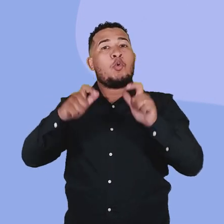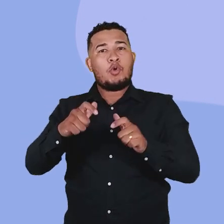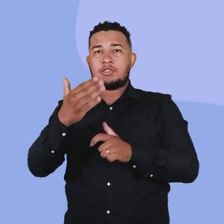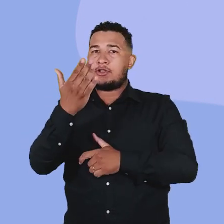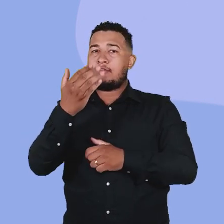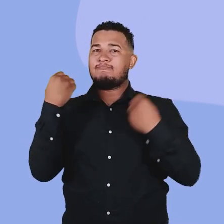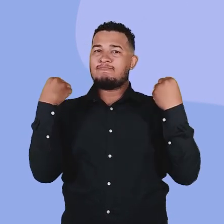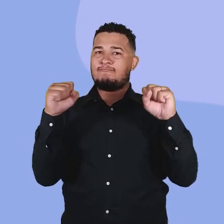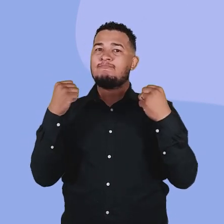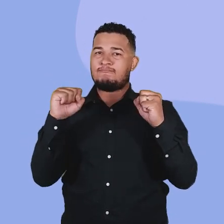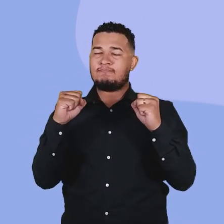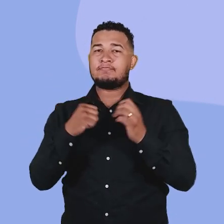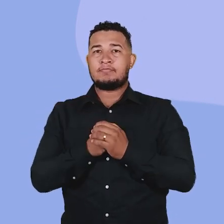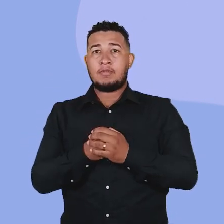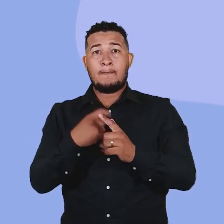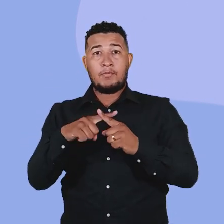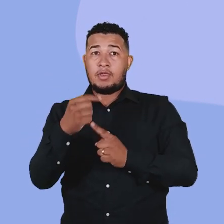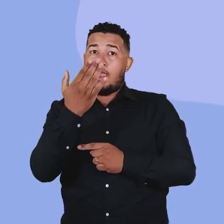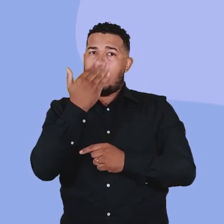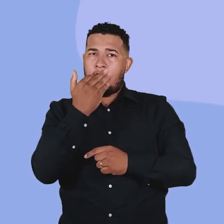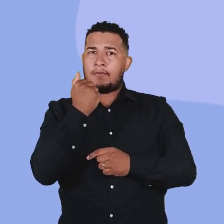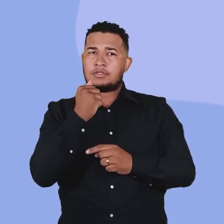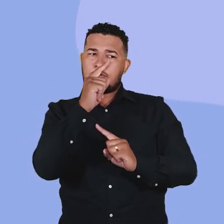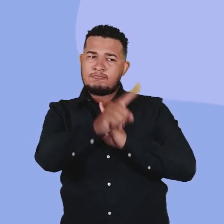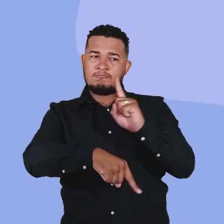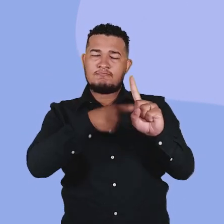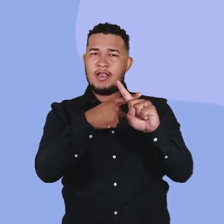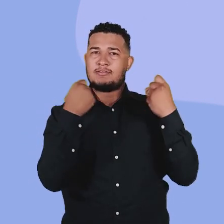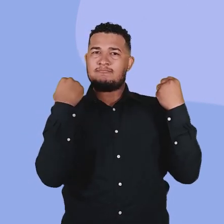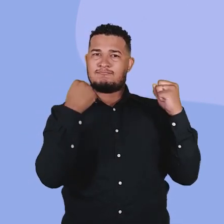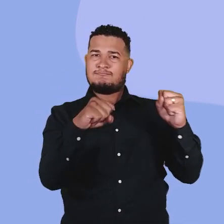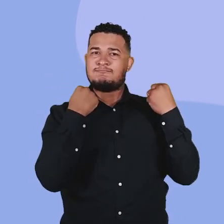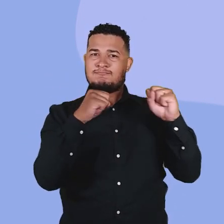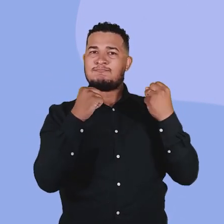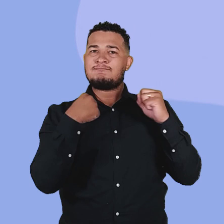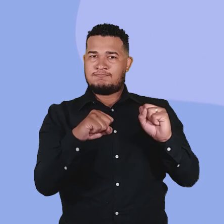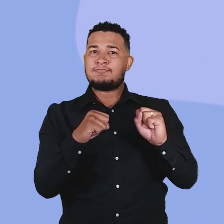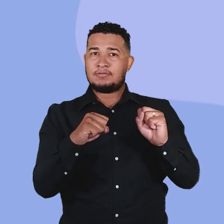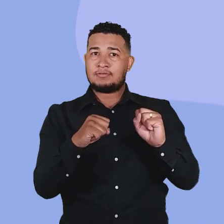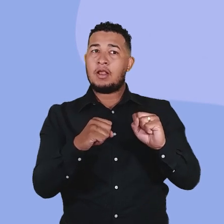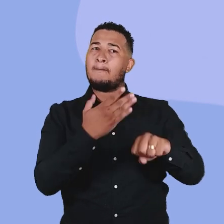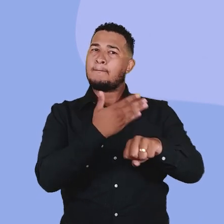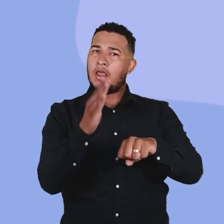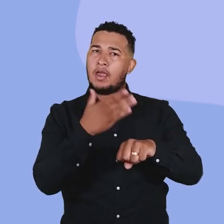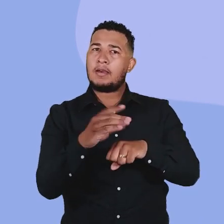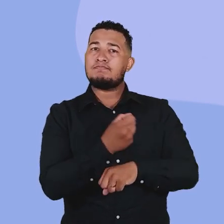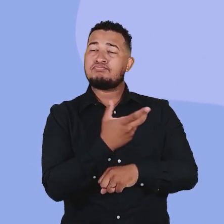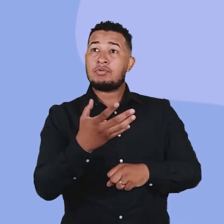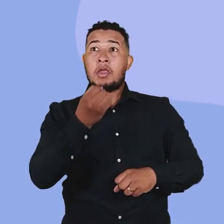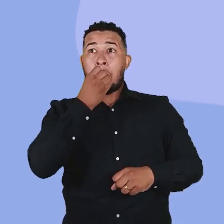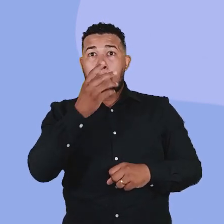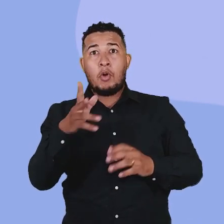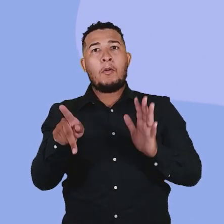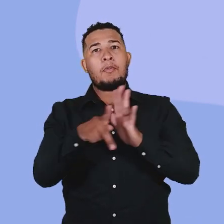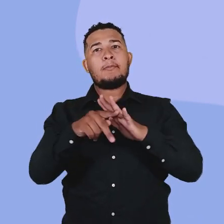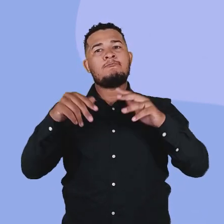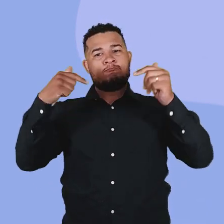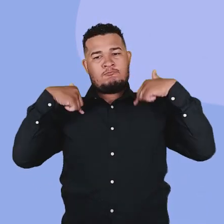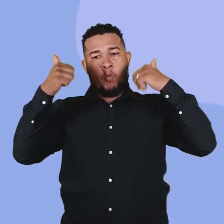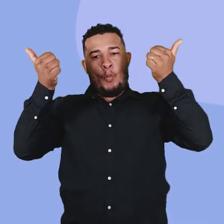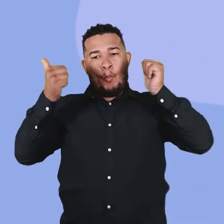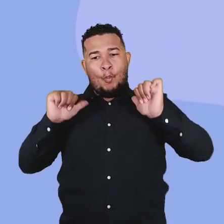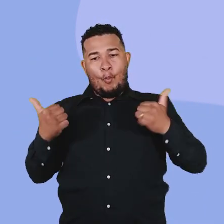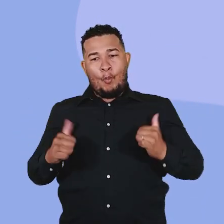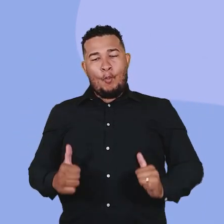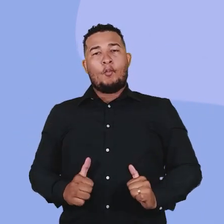atividade física. A alimentação adequada e equilibrada, associada com o exercício físico, contribui para a estética, mas também